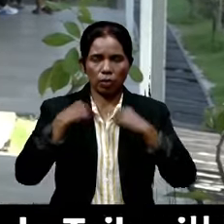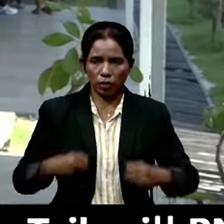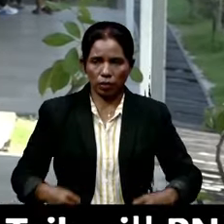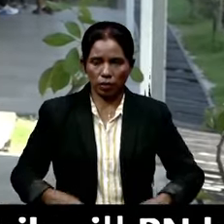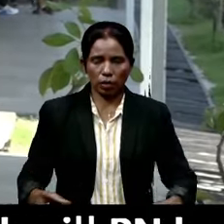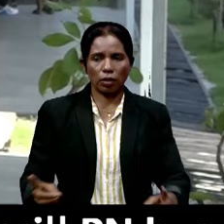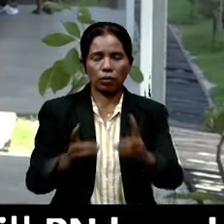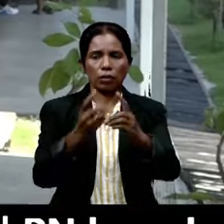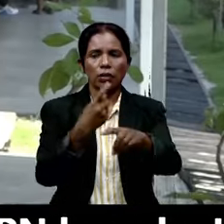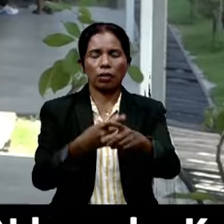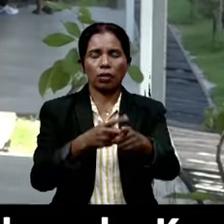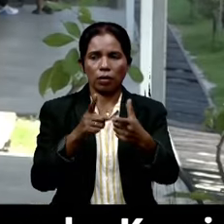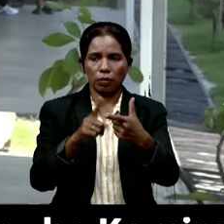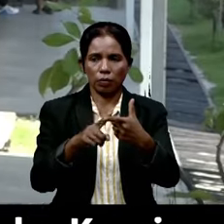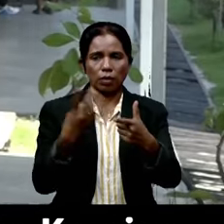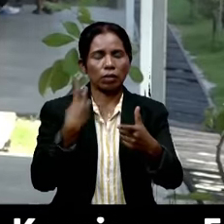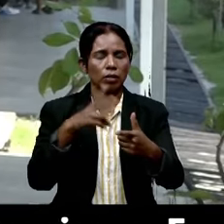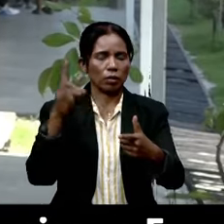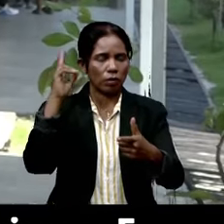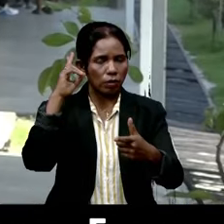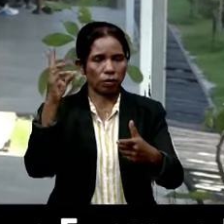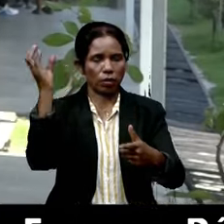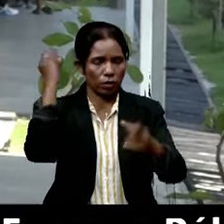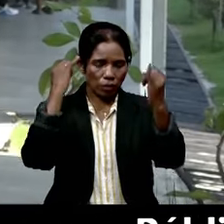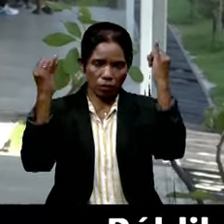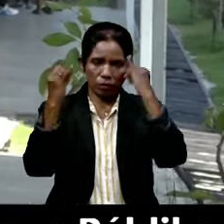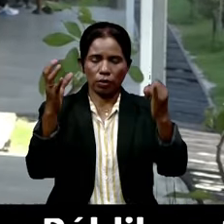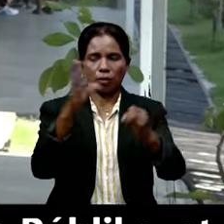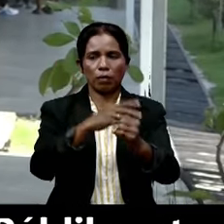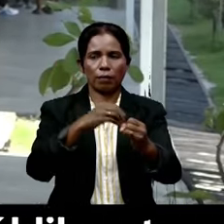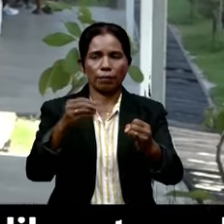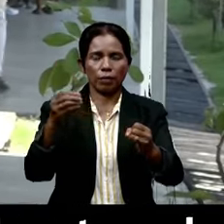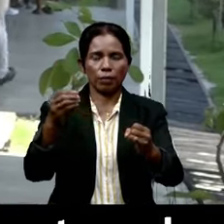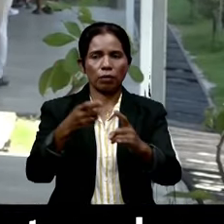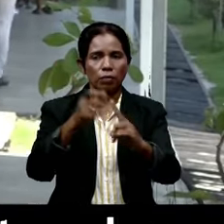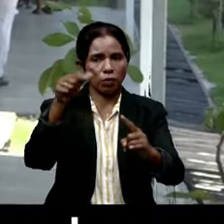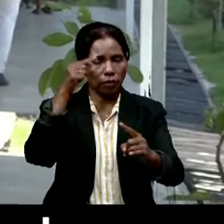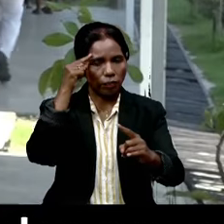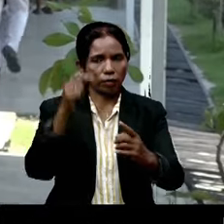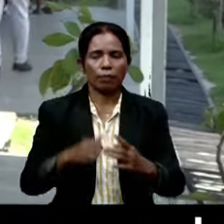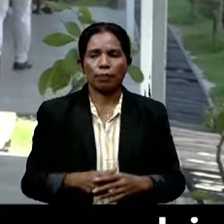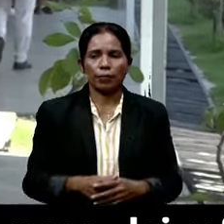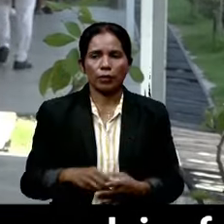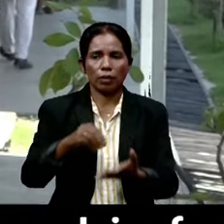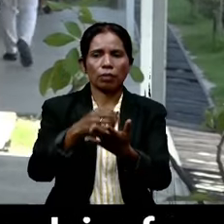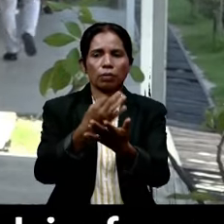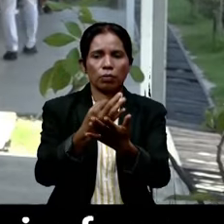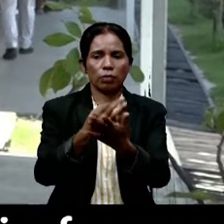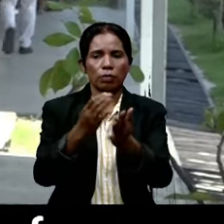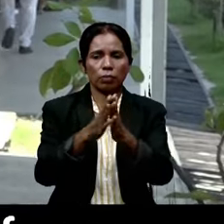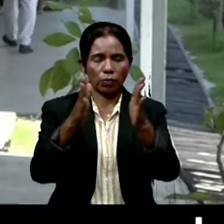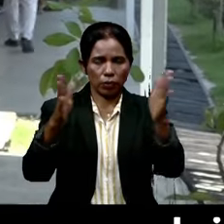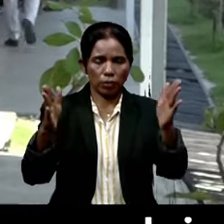enfrenta nuni situação depois de ita rone informa ita explicação ka sera husi governo auto orçamento bote ida